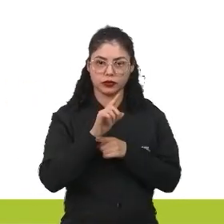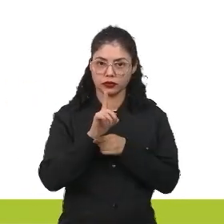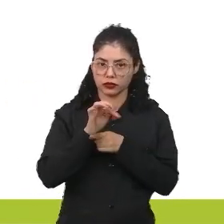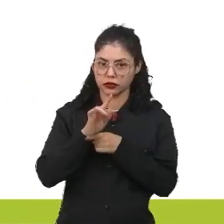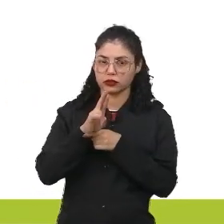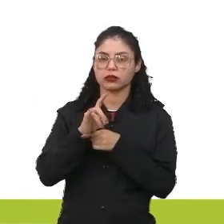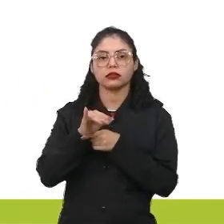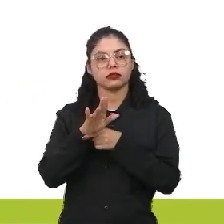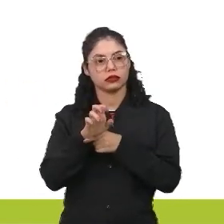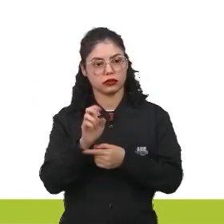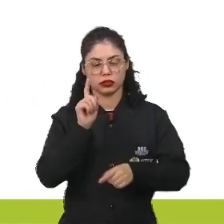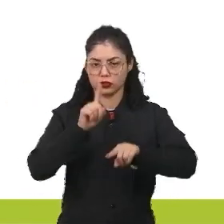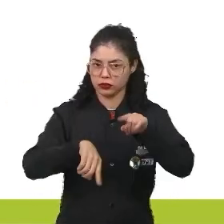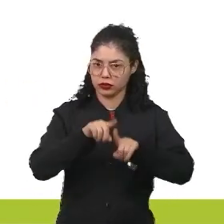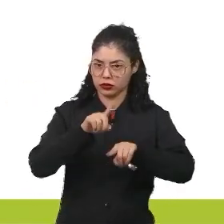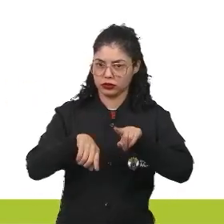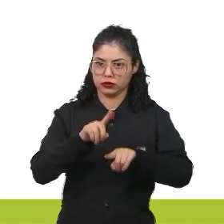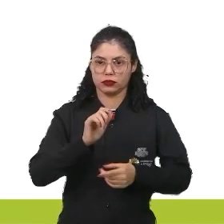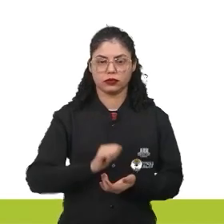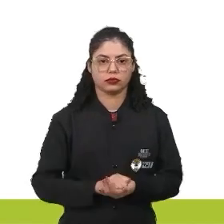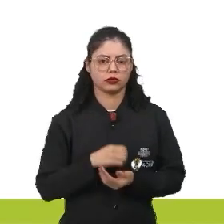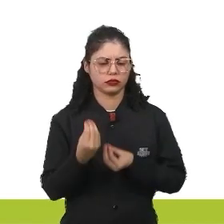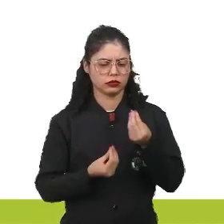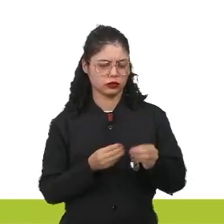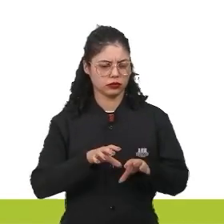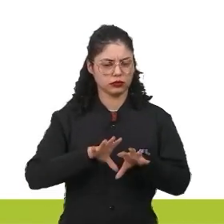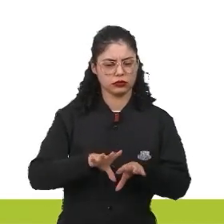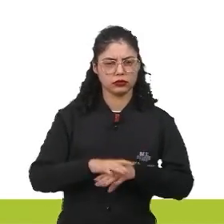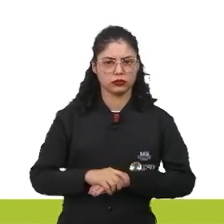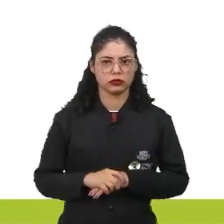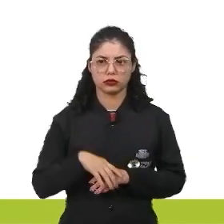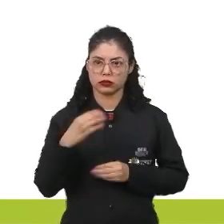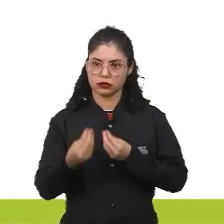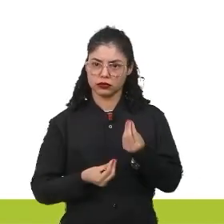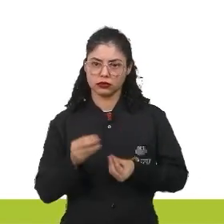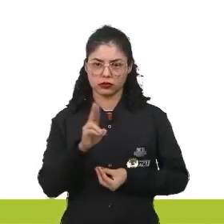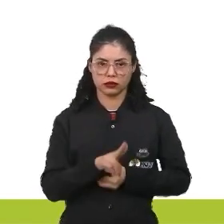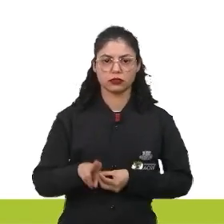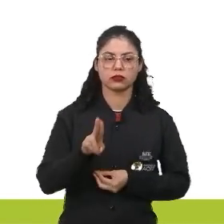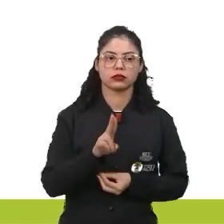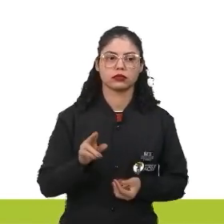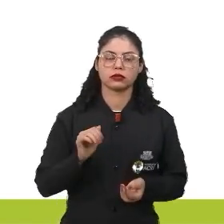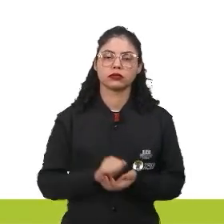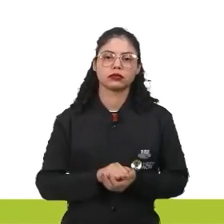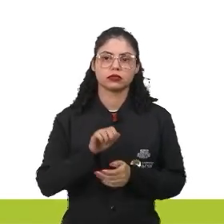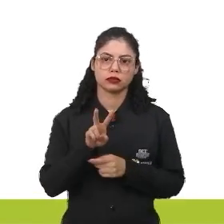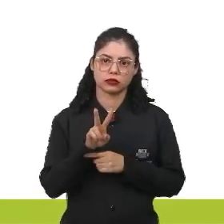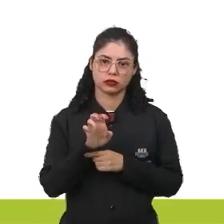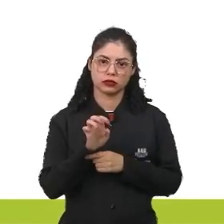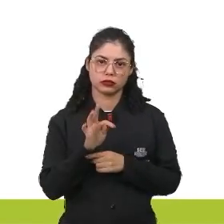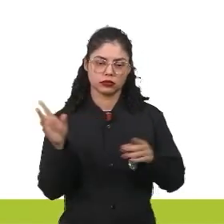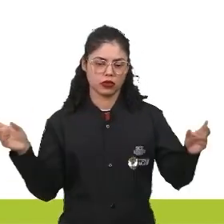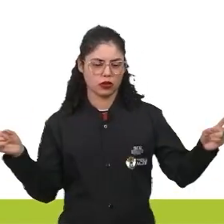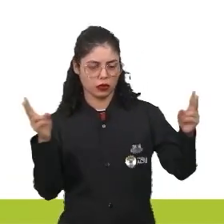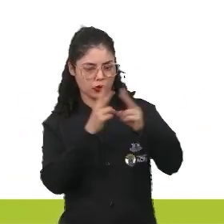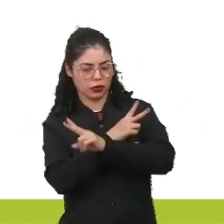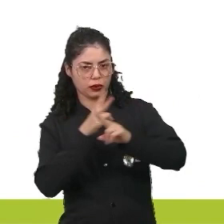densidade do material. Como assim? Como ele está utilizando a ventilação, né, o